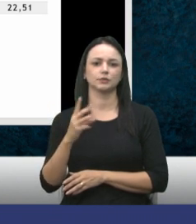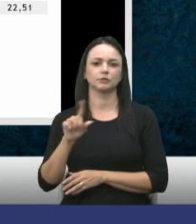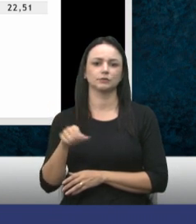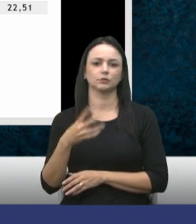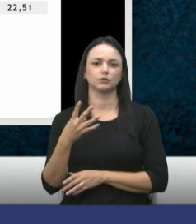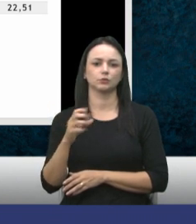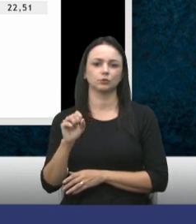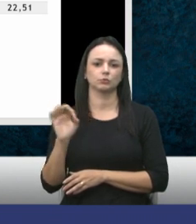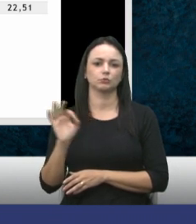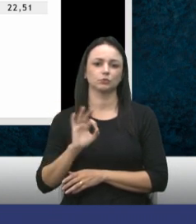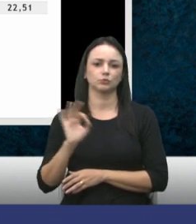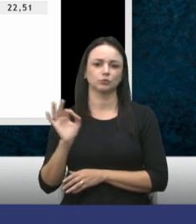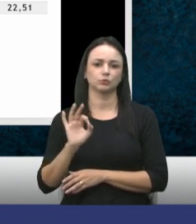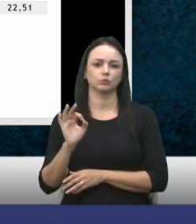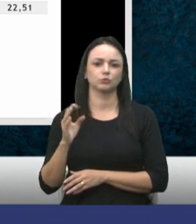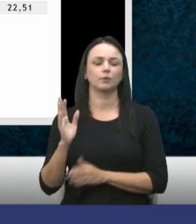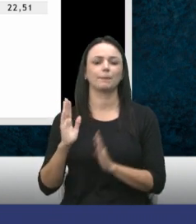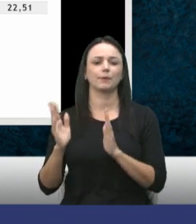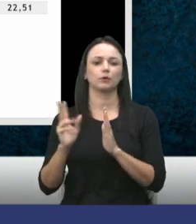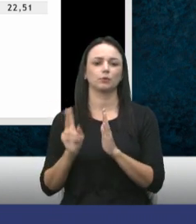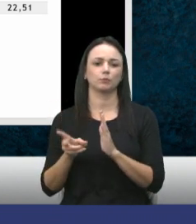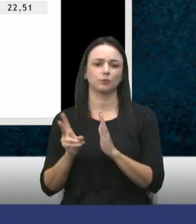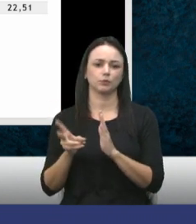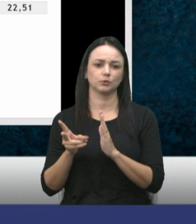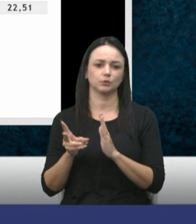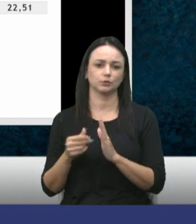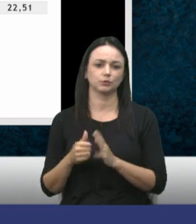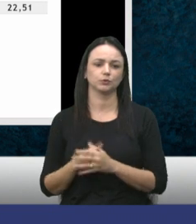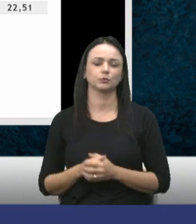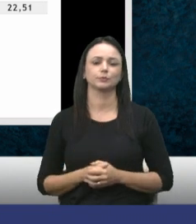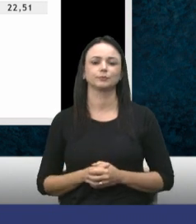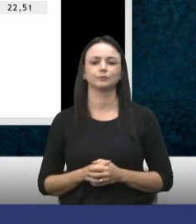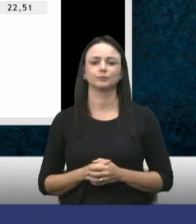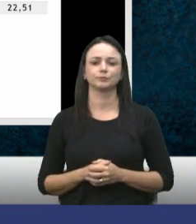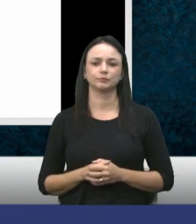13,48% em 24 em relação ao mesmo período de 2023.